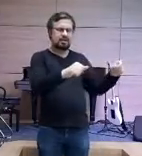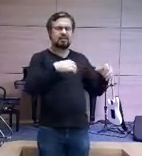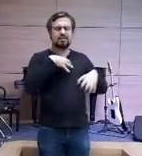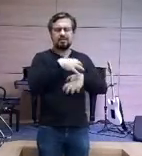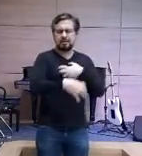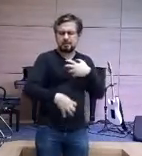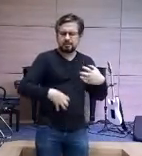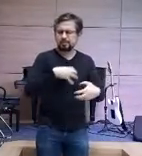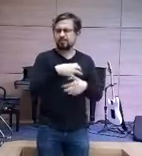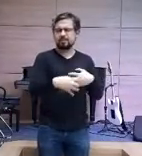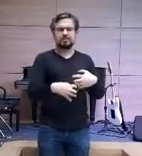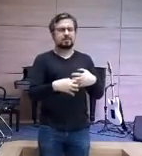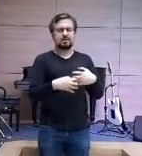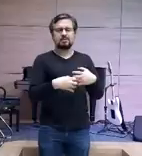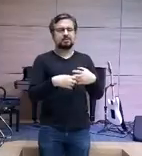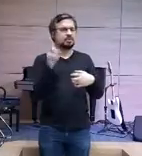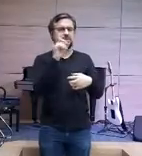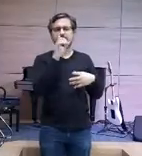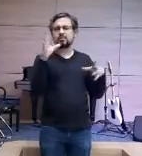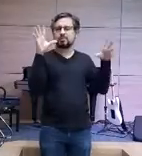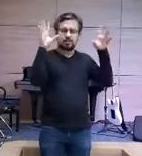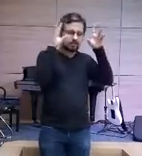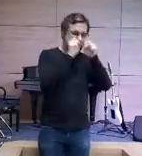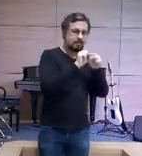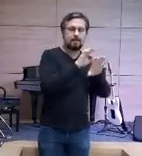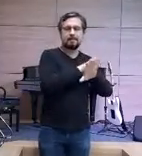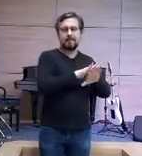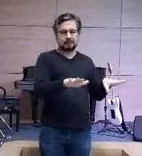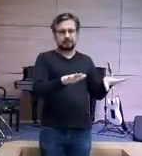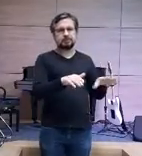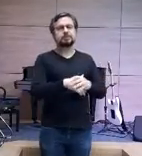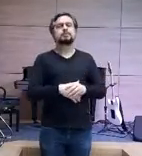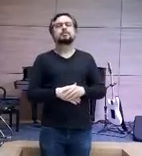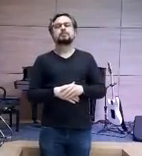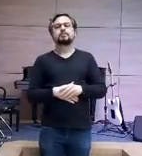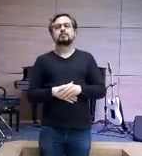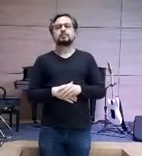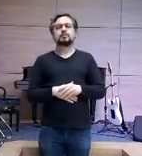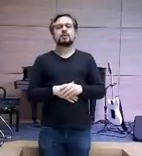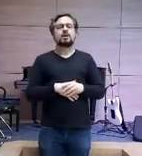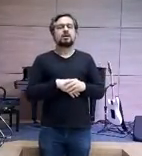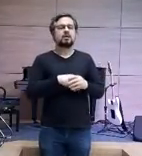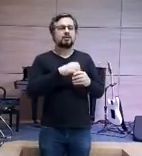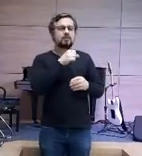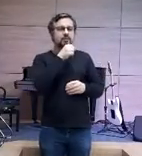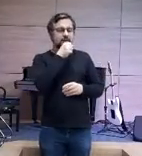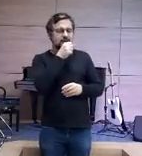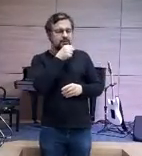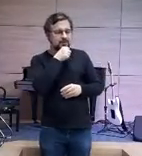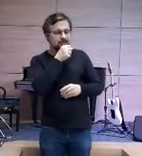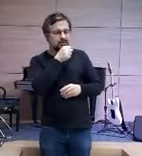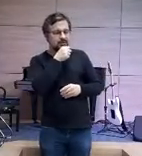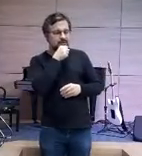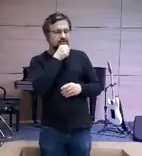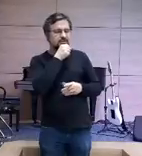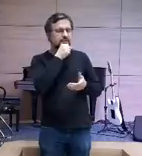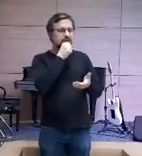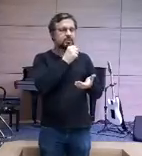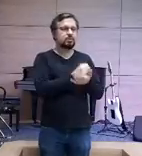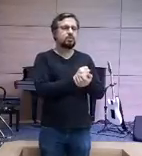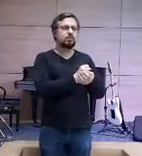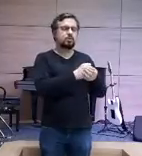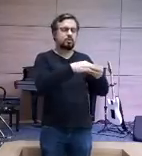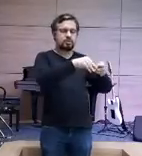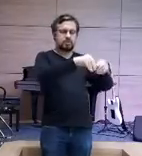será em pe lembrem-se da ele envelheceu nos primeiros